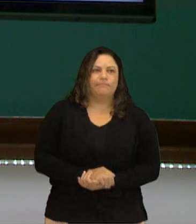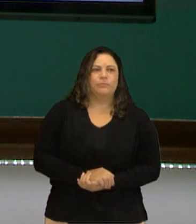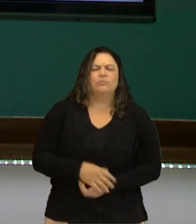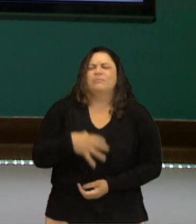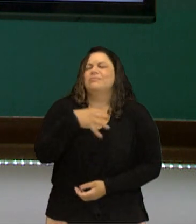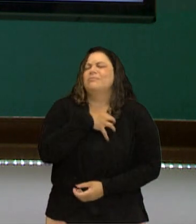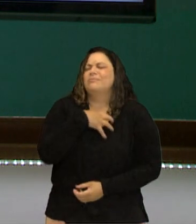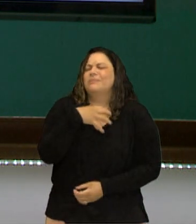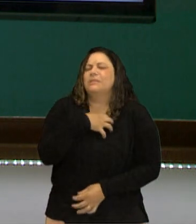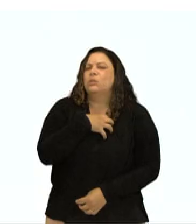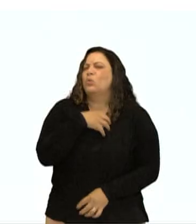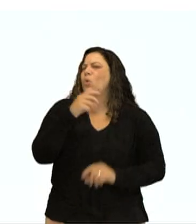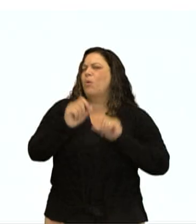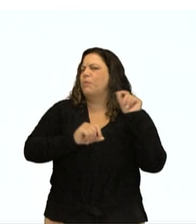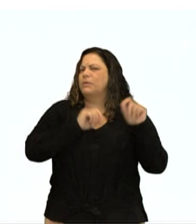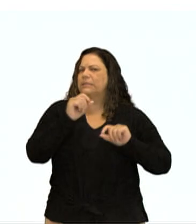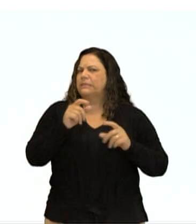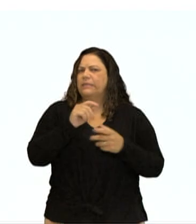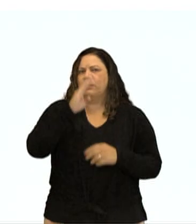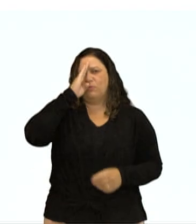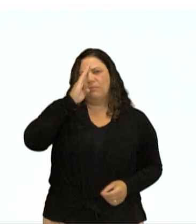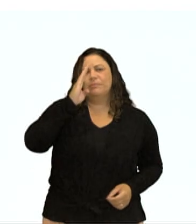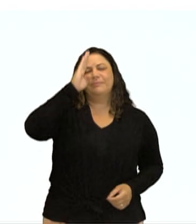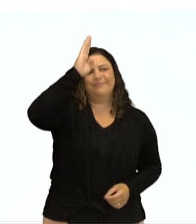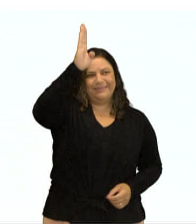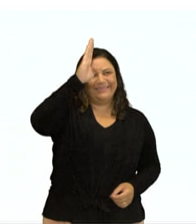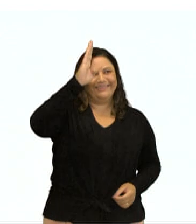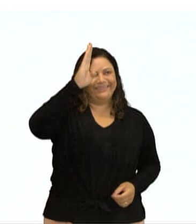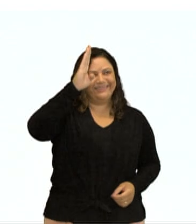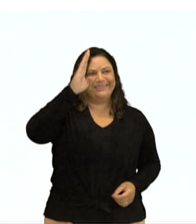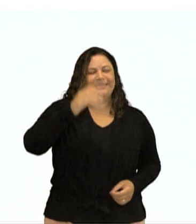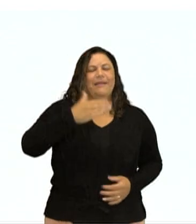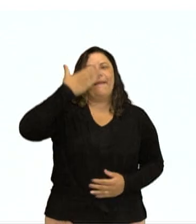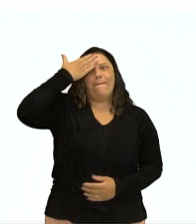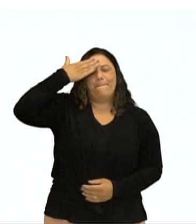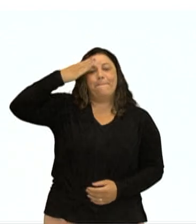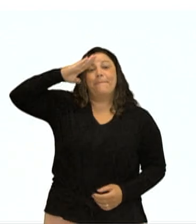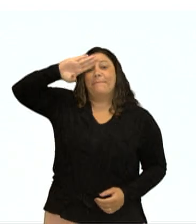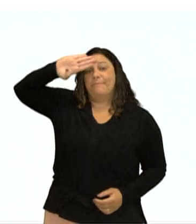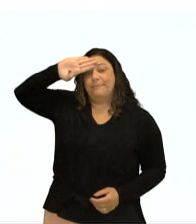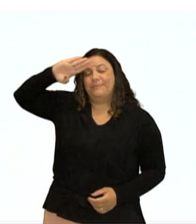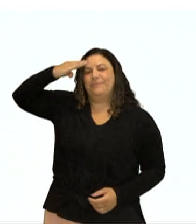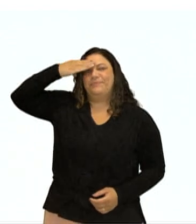da gonorreia, então, principalmente,